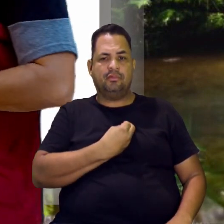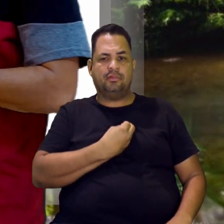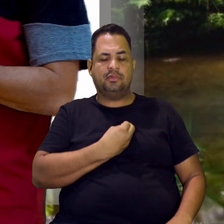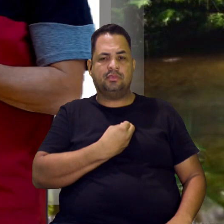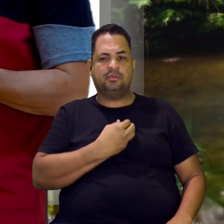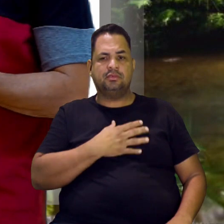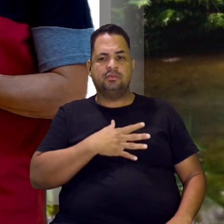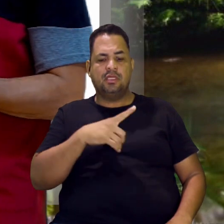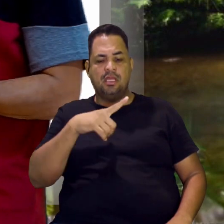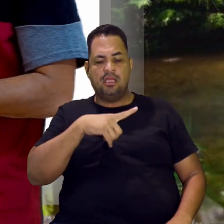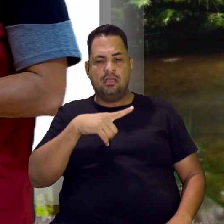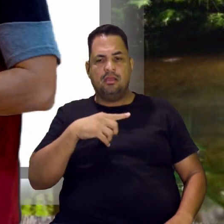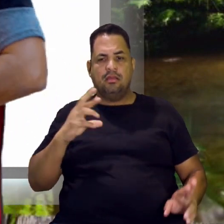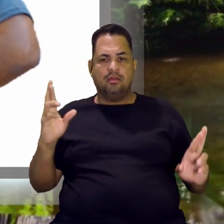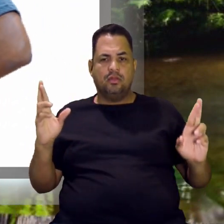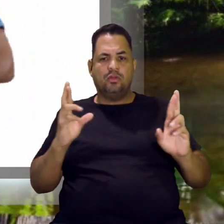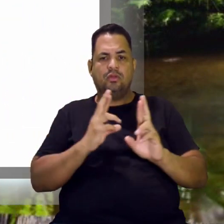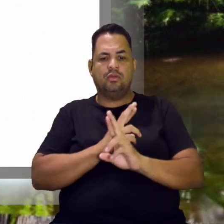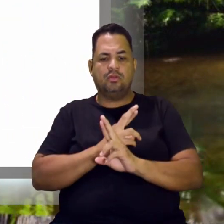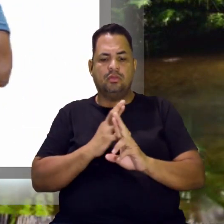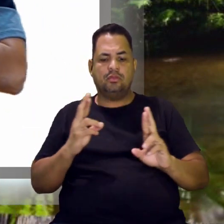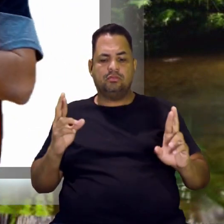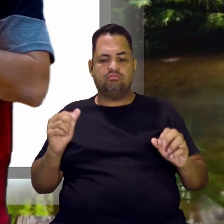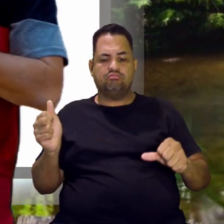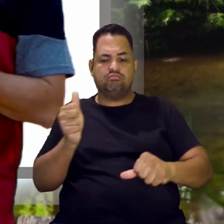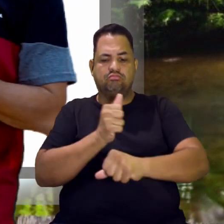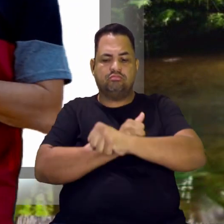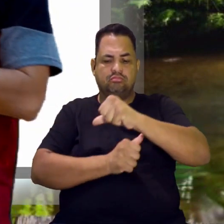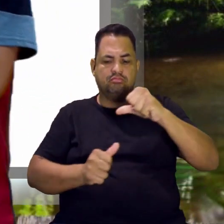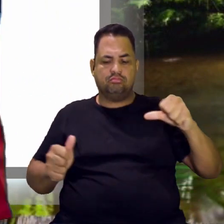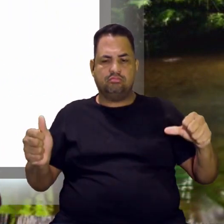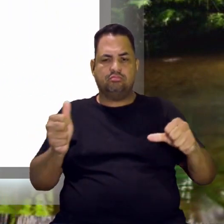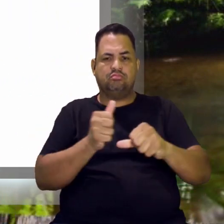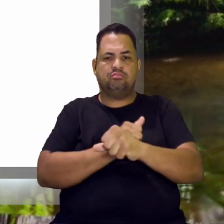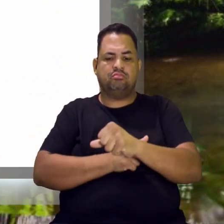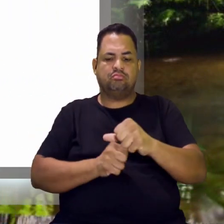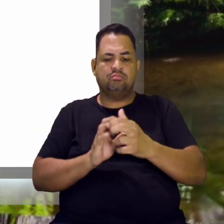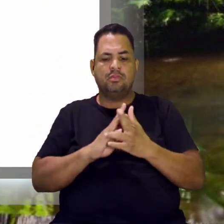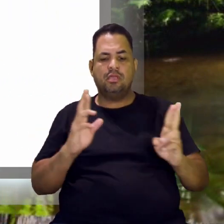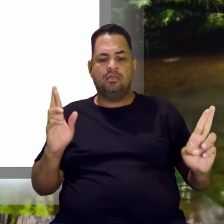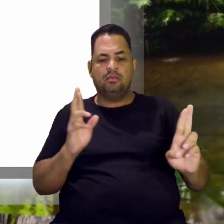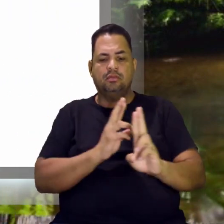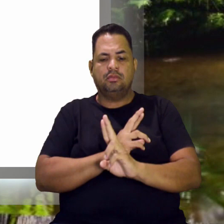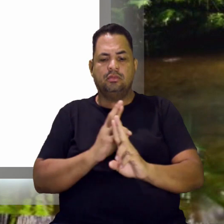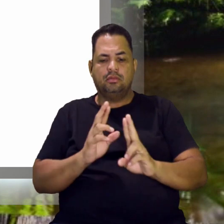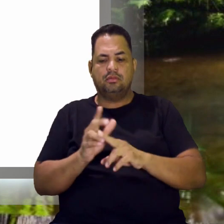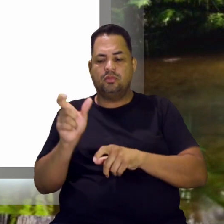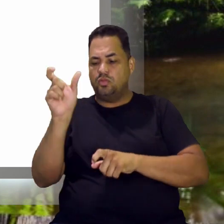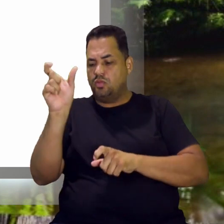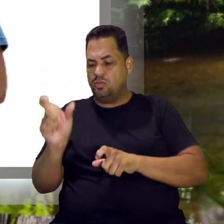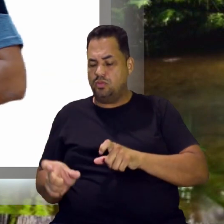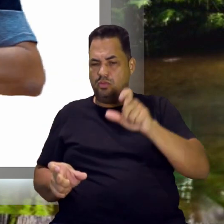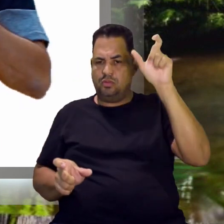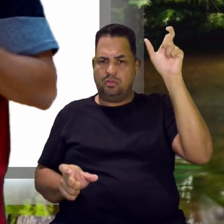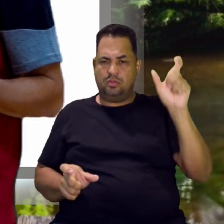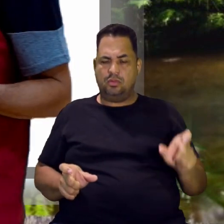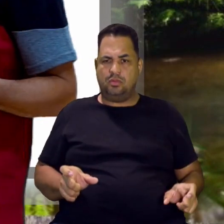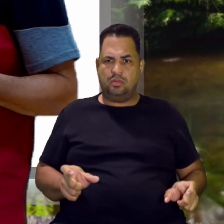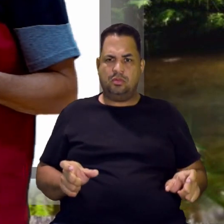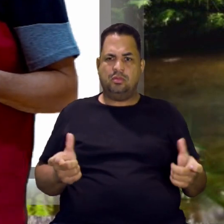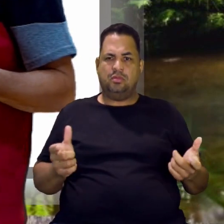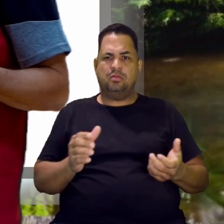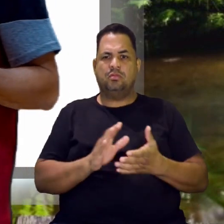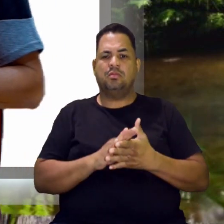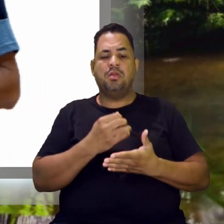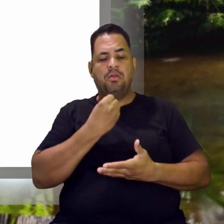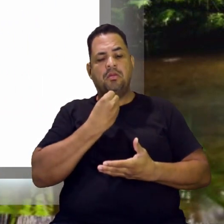uma relação de troca entre eu e um outro indivíduo, né? Seja essa